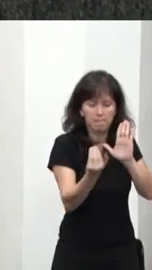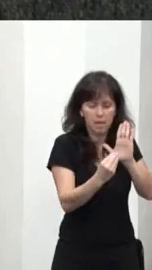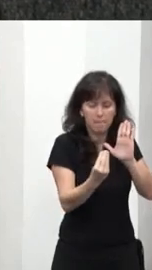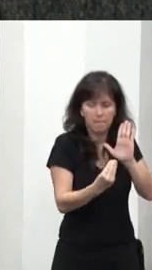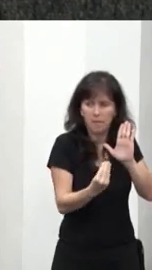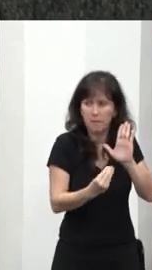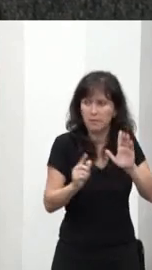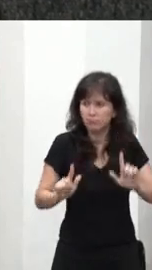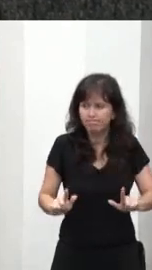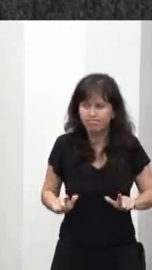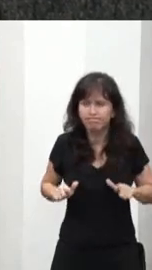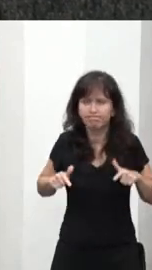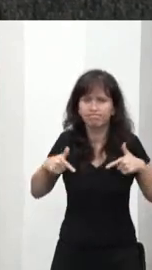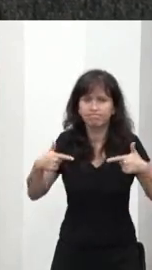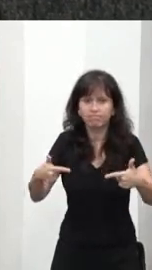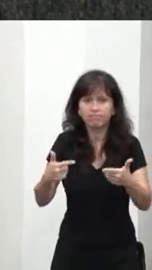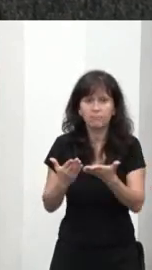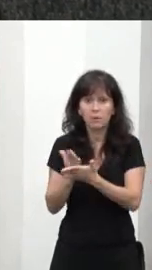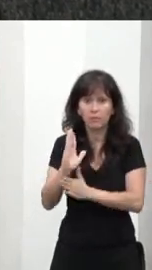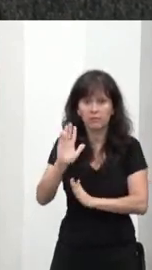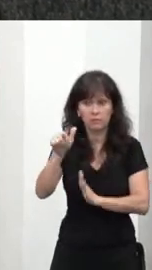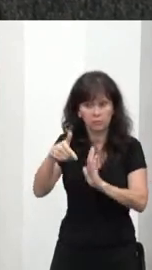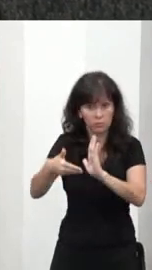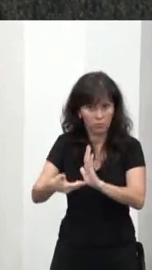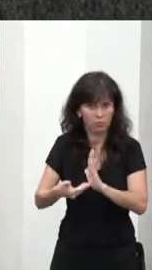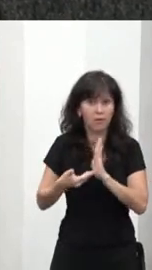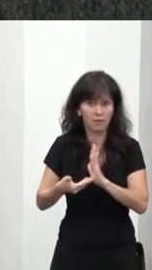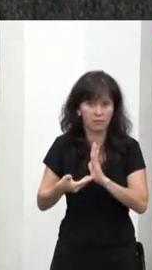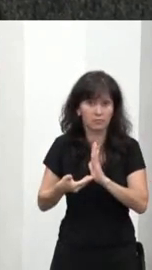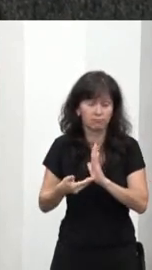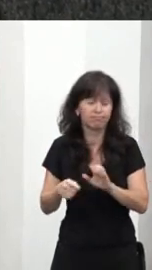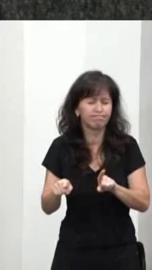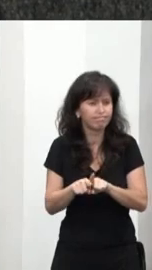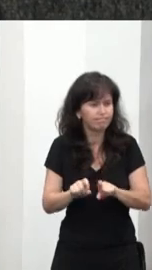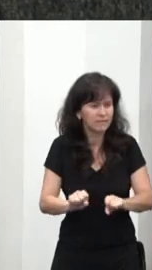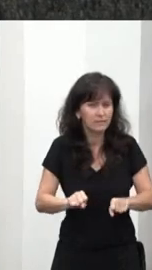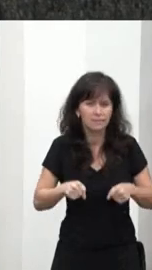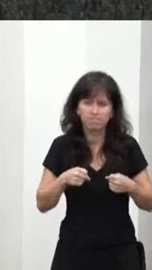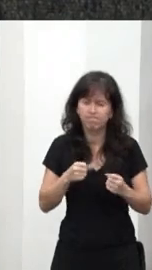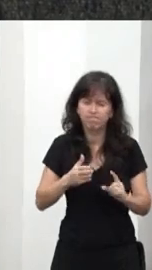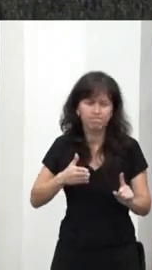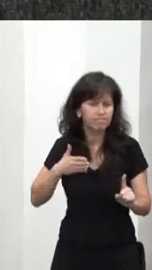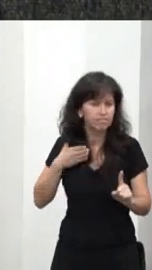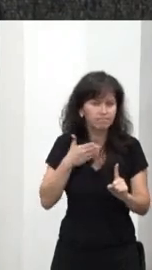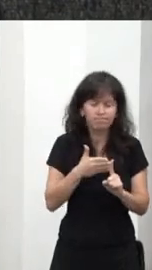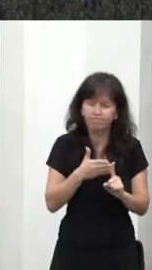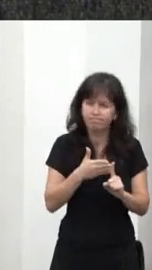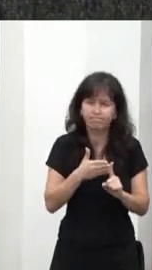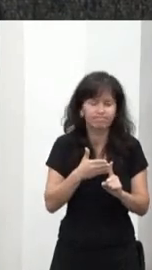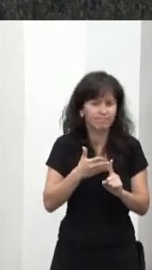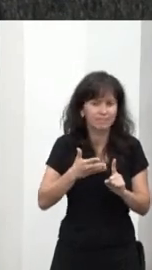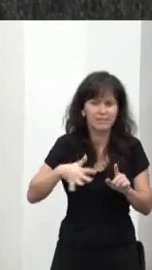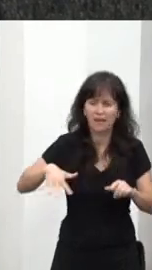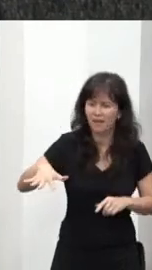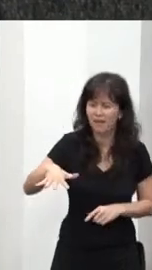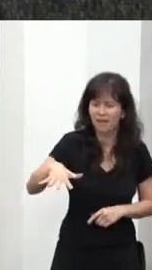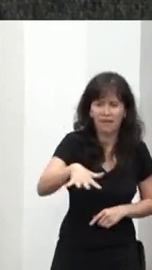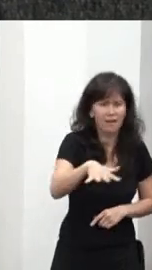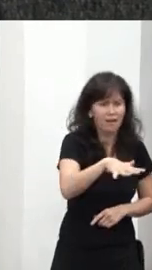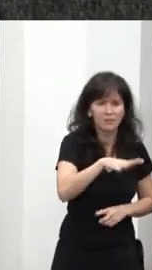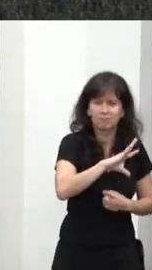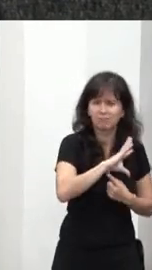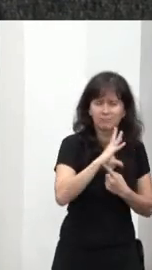dela no congresso e depois com muita determinação e colaboração Entre várias áreas das Artes